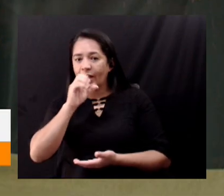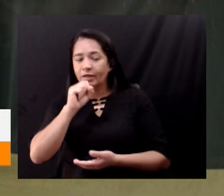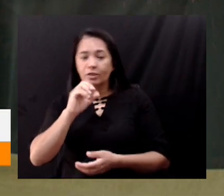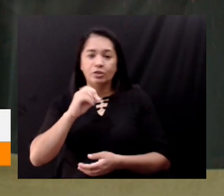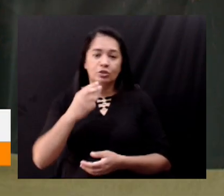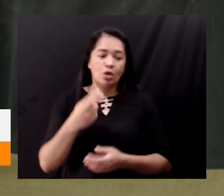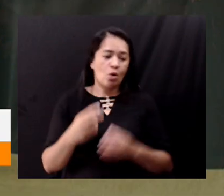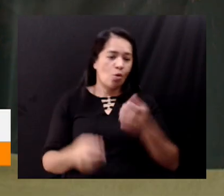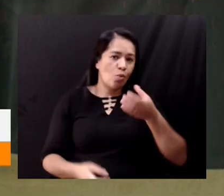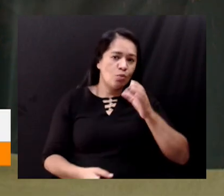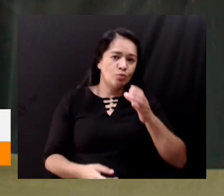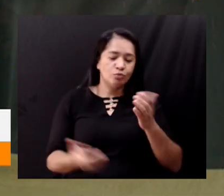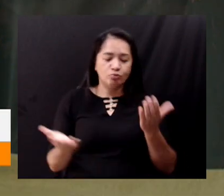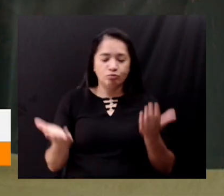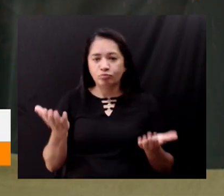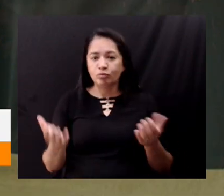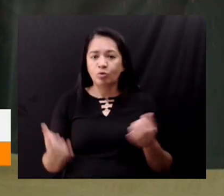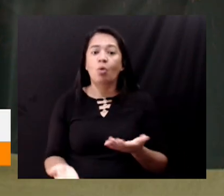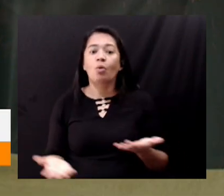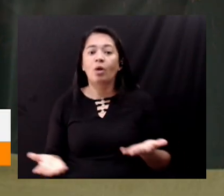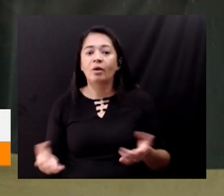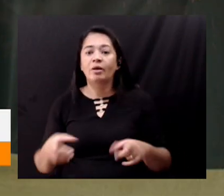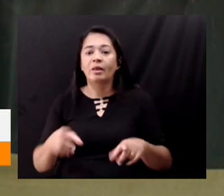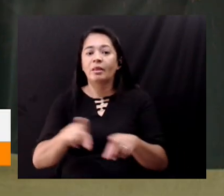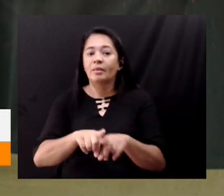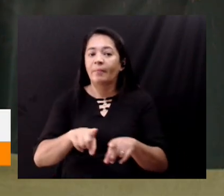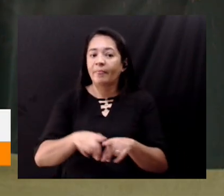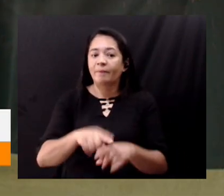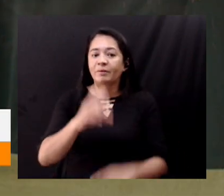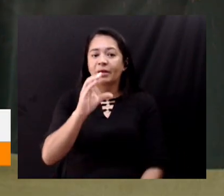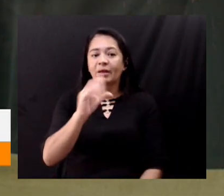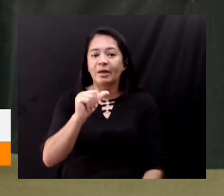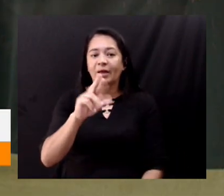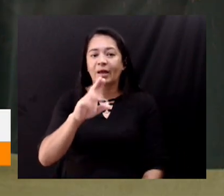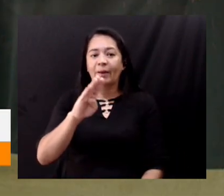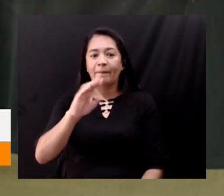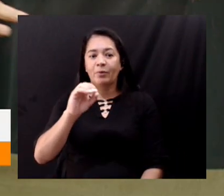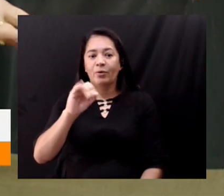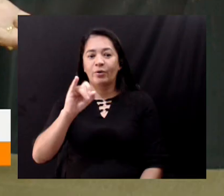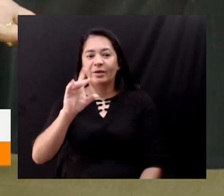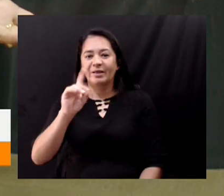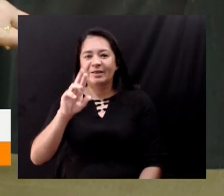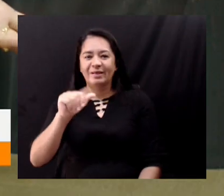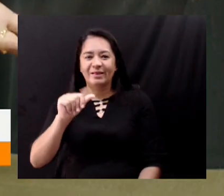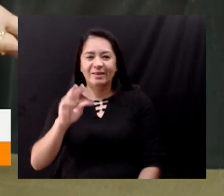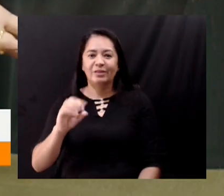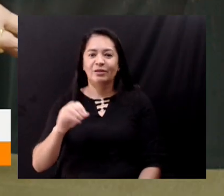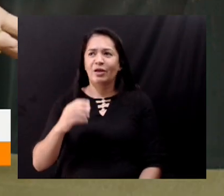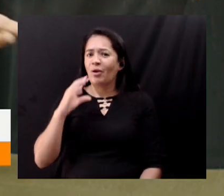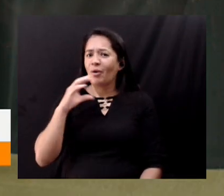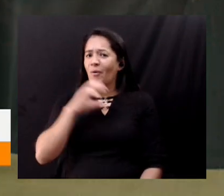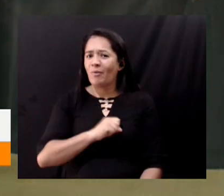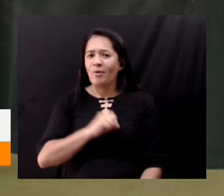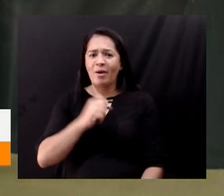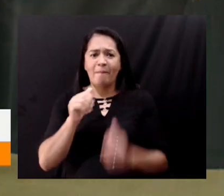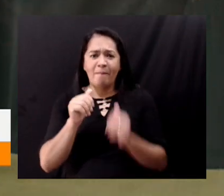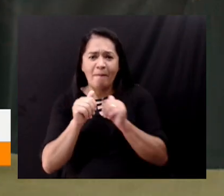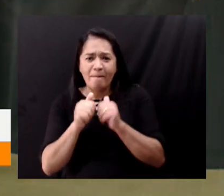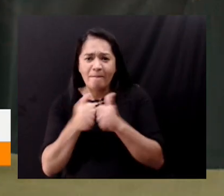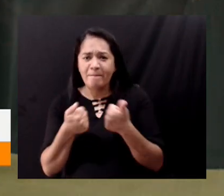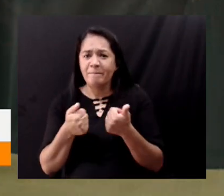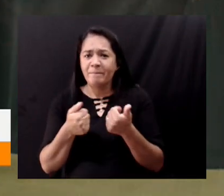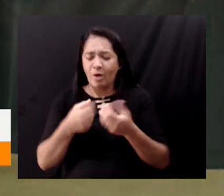E tem também a questão do carboidrato. Eu sou viciada em carboidrato, adoro pão, macarrão, uma delícia, lasanha, quem nunca, né. E aí a